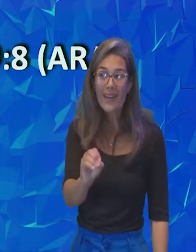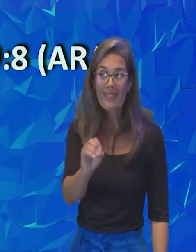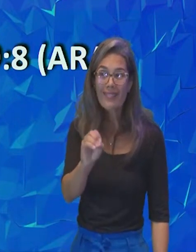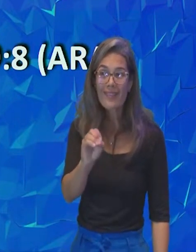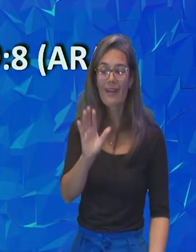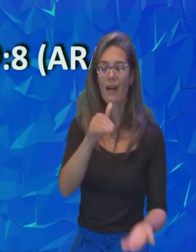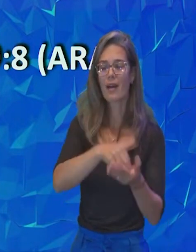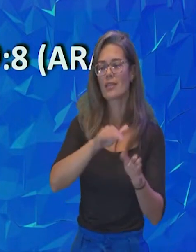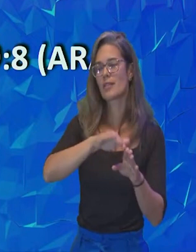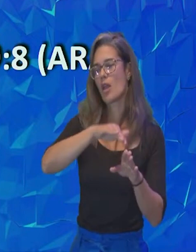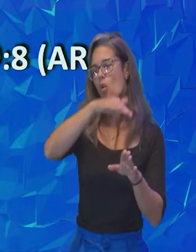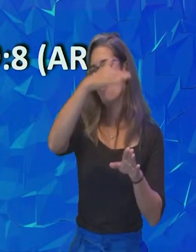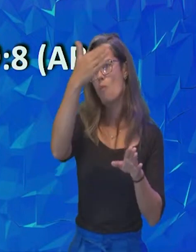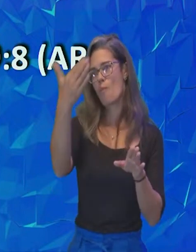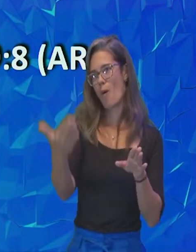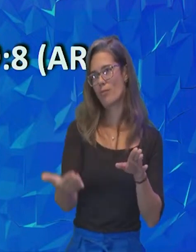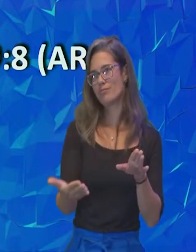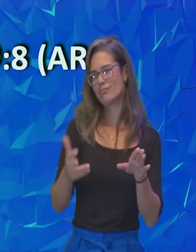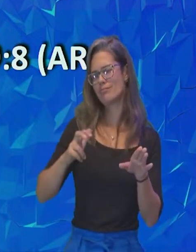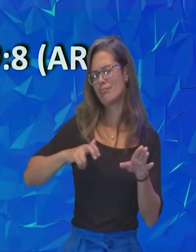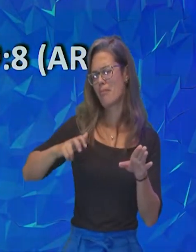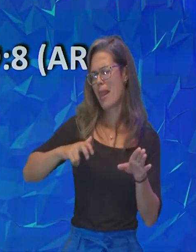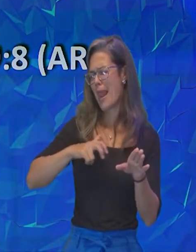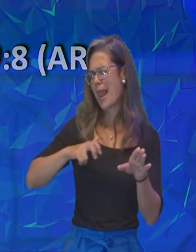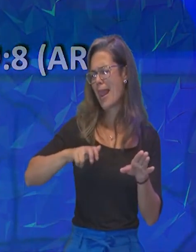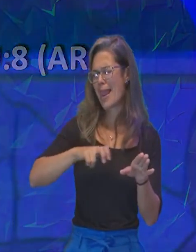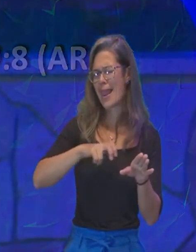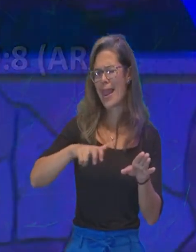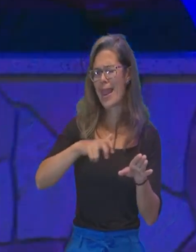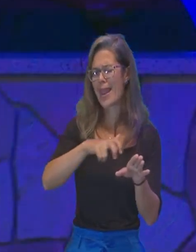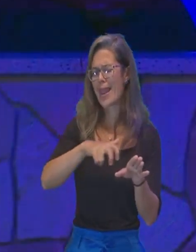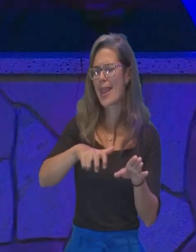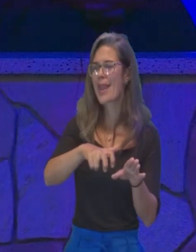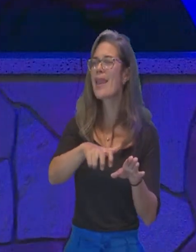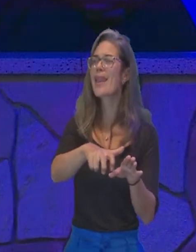Deus. Esta foi uma caminhada, queridos, uma